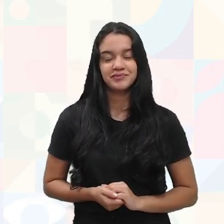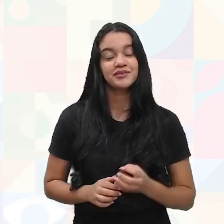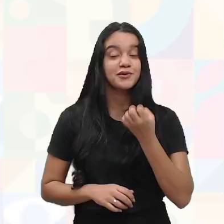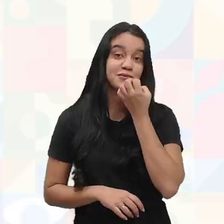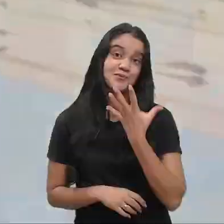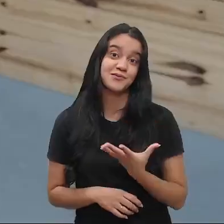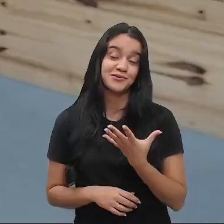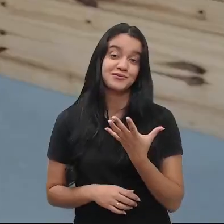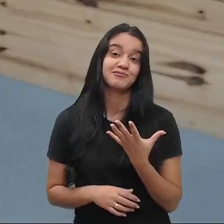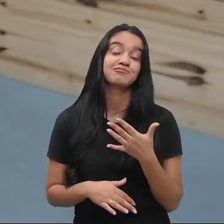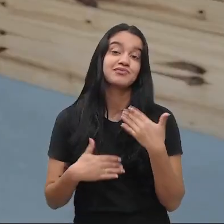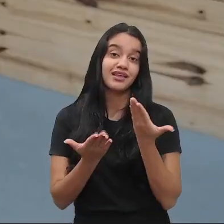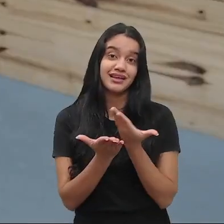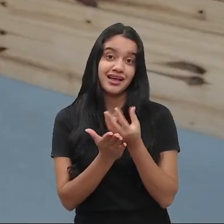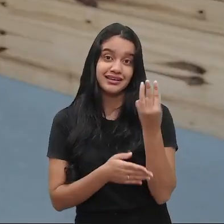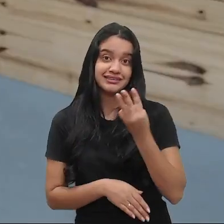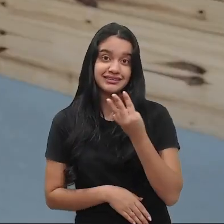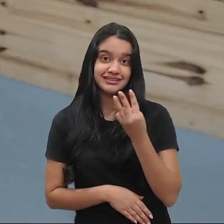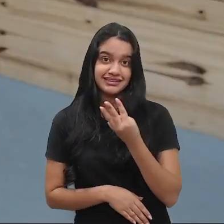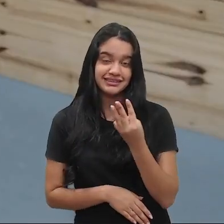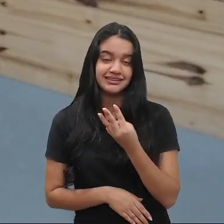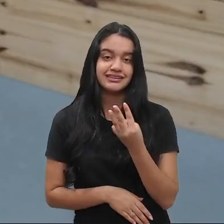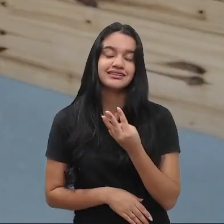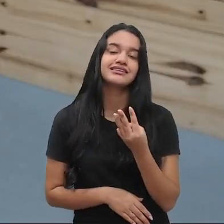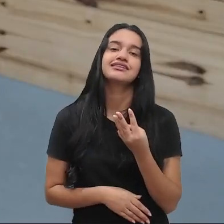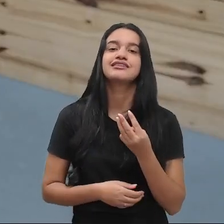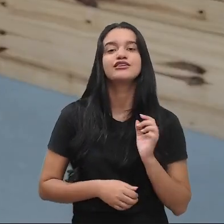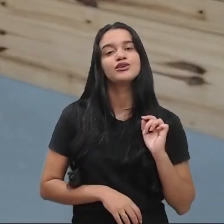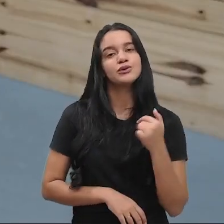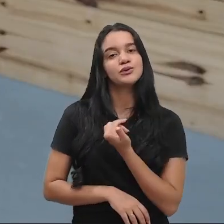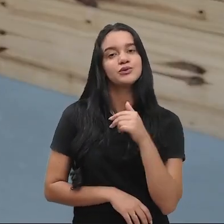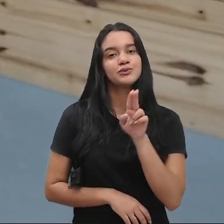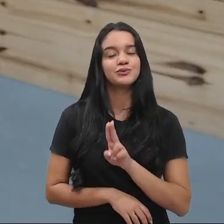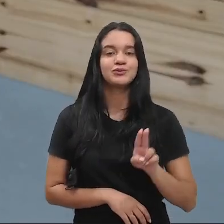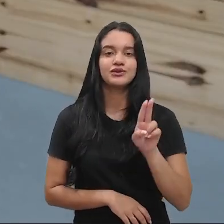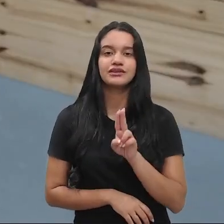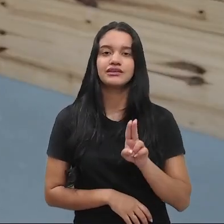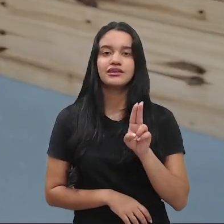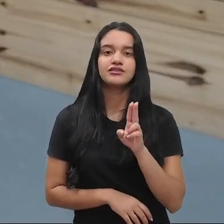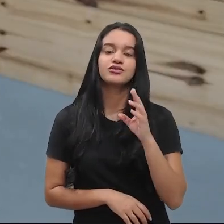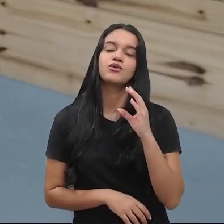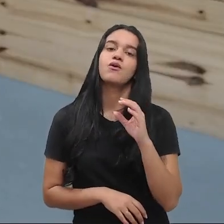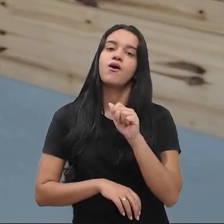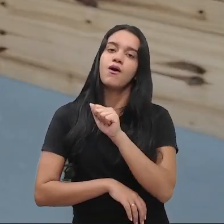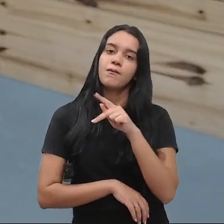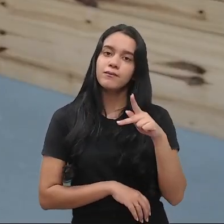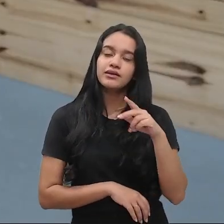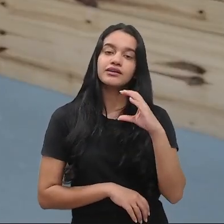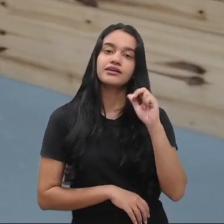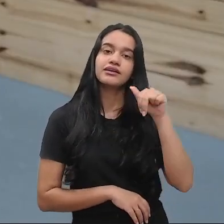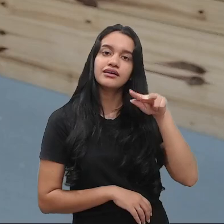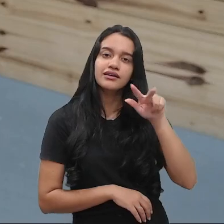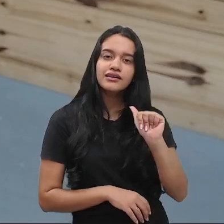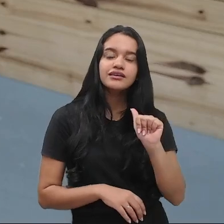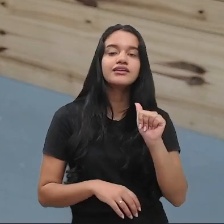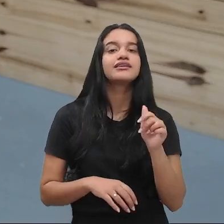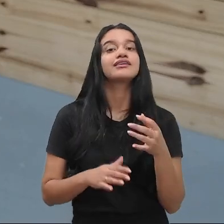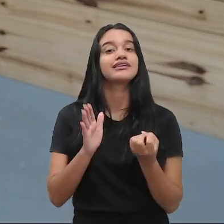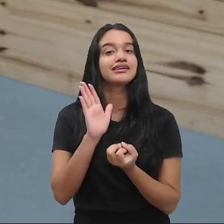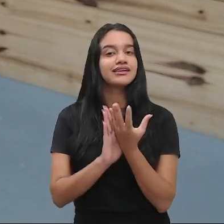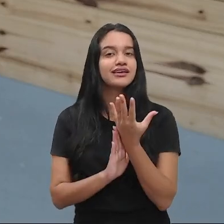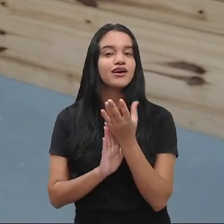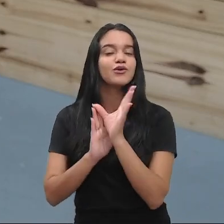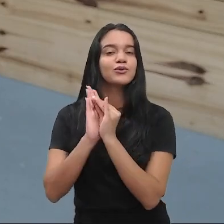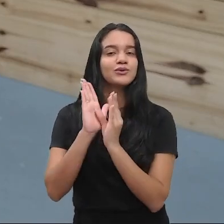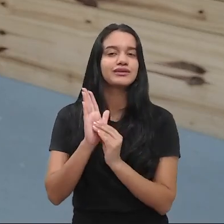Bom, essa foi a terceira unidade em que a gente utilizou o Canva para criar conteúdos para o Instagram.